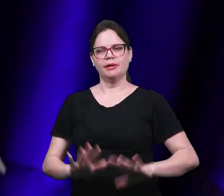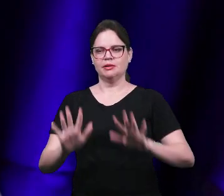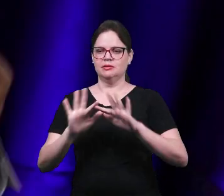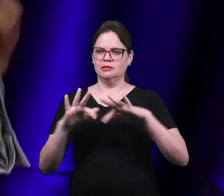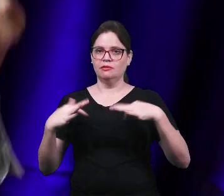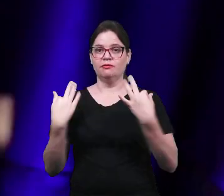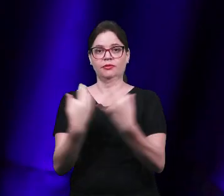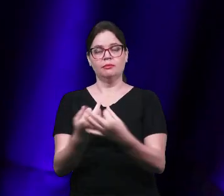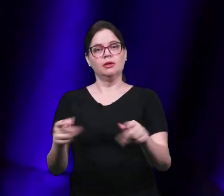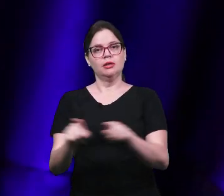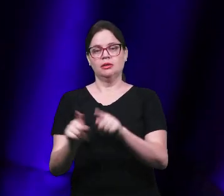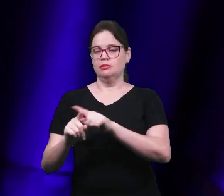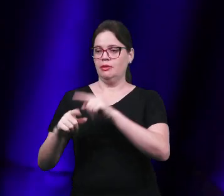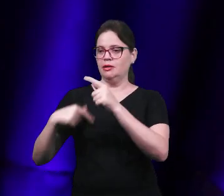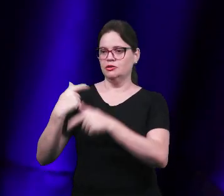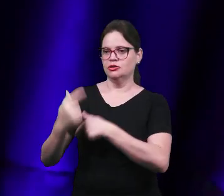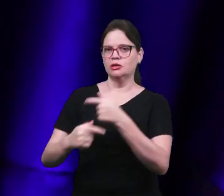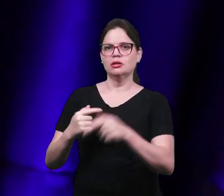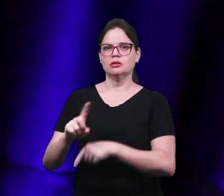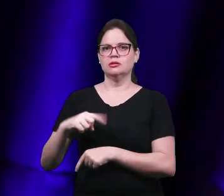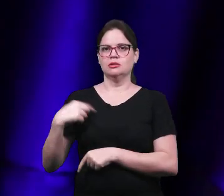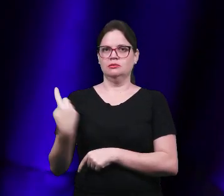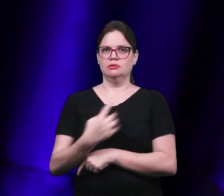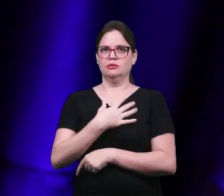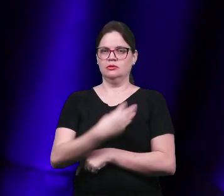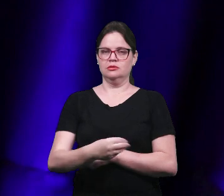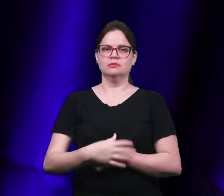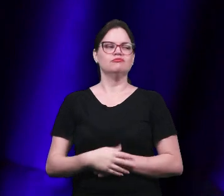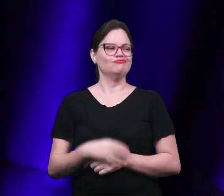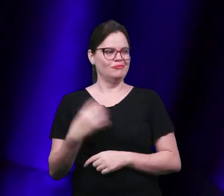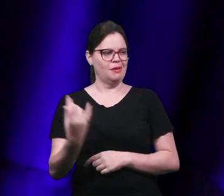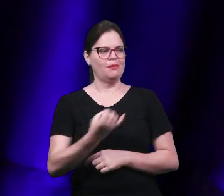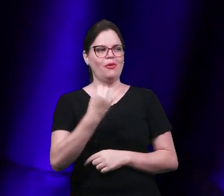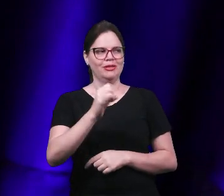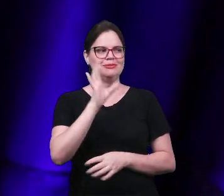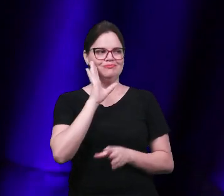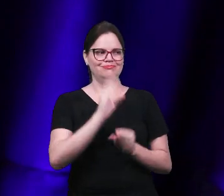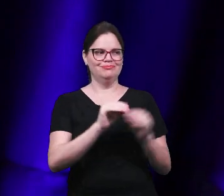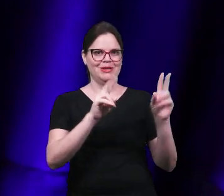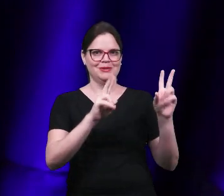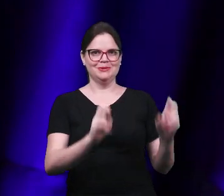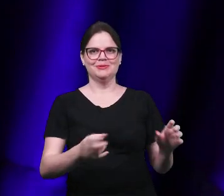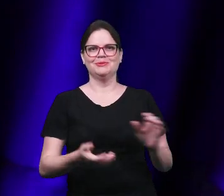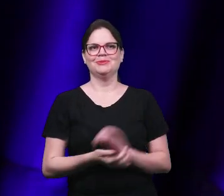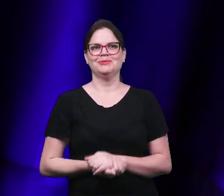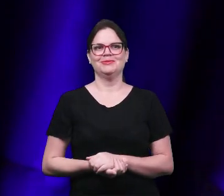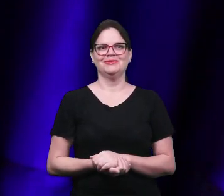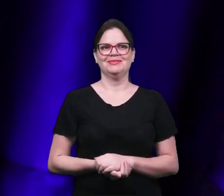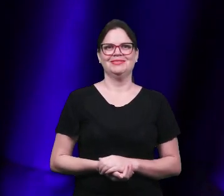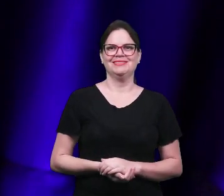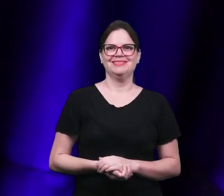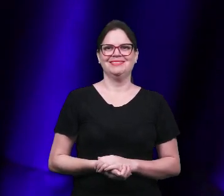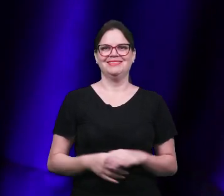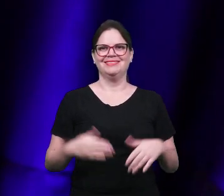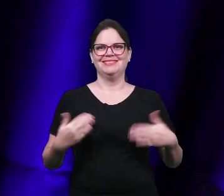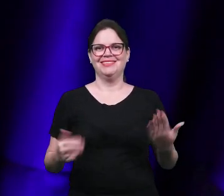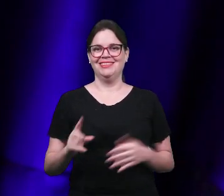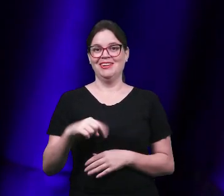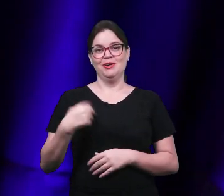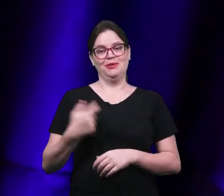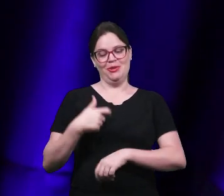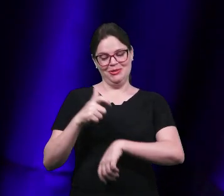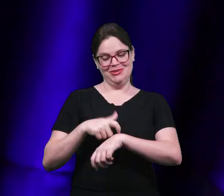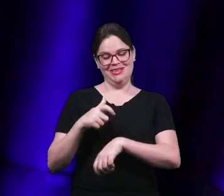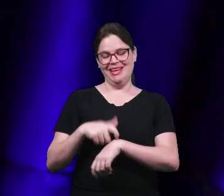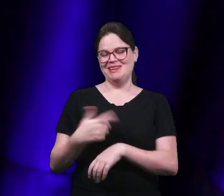as gerações, sobre os nossos filhos. Muito importante isso. Mas nosso tempo, como nós falamos, né? O Cronos ele